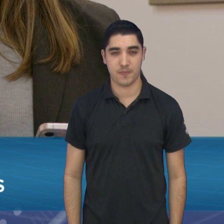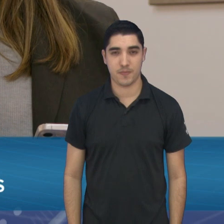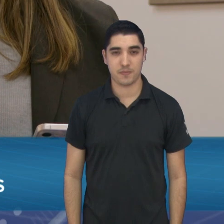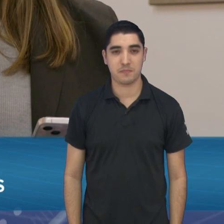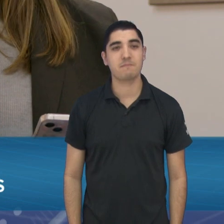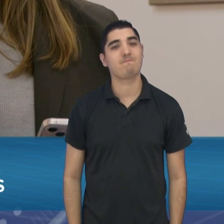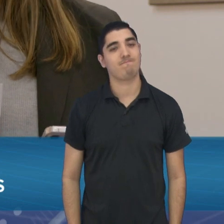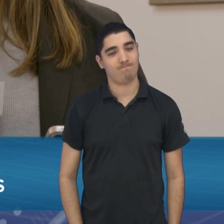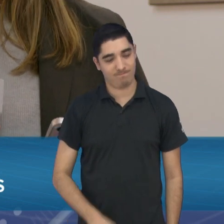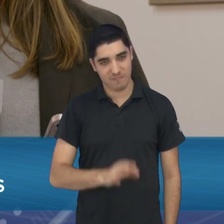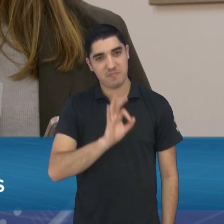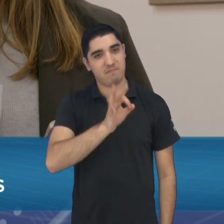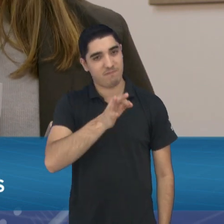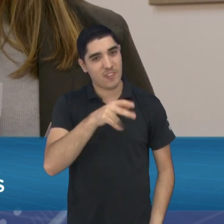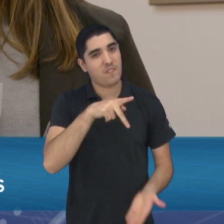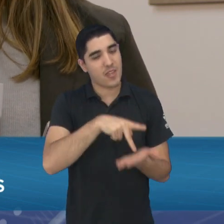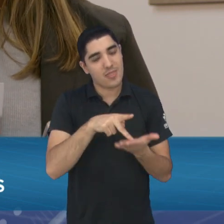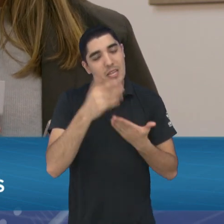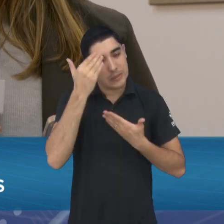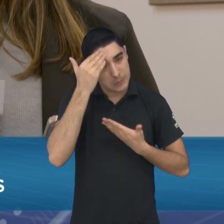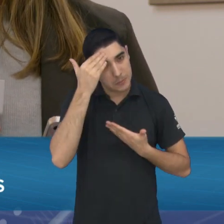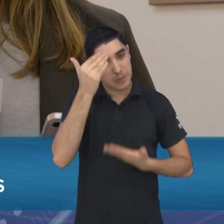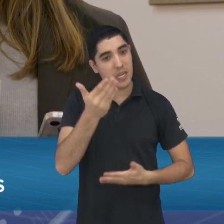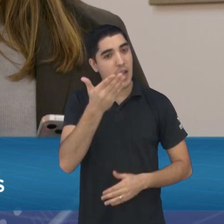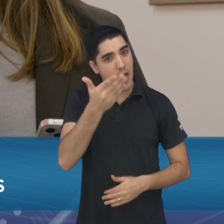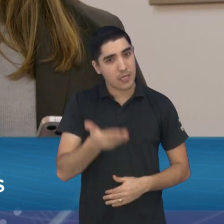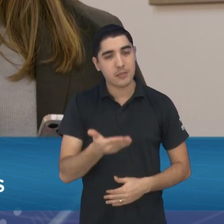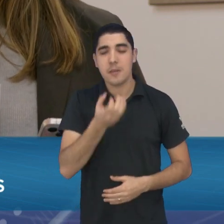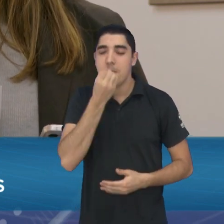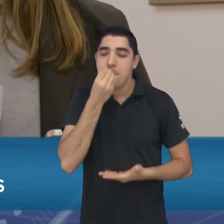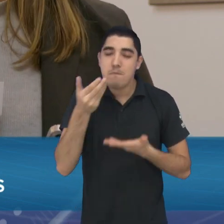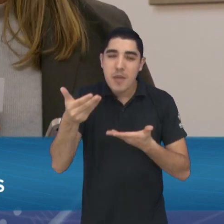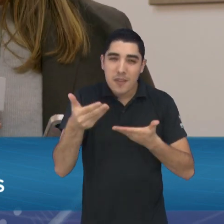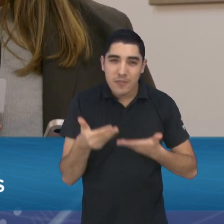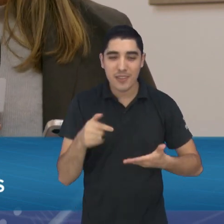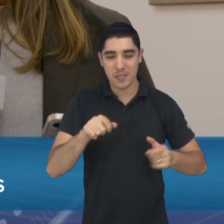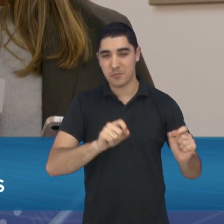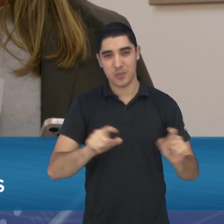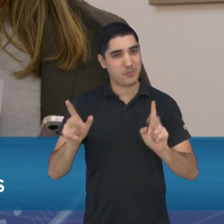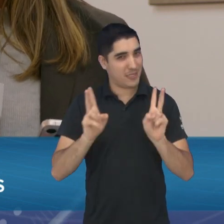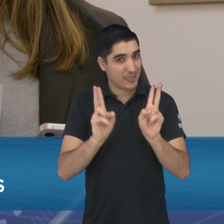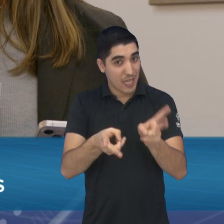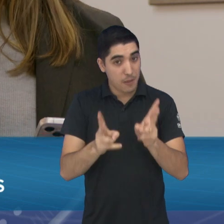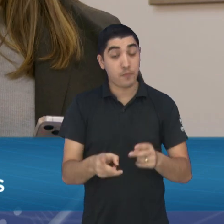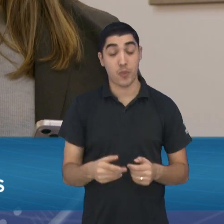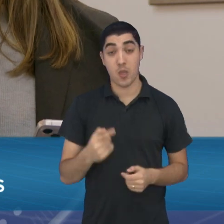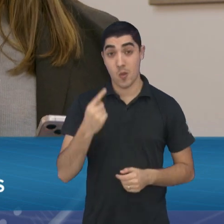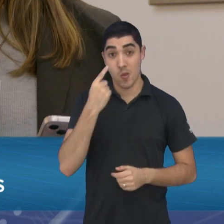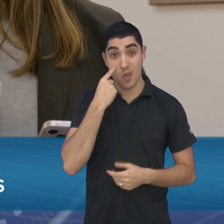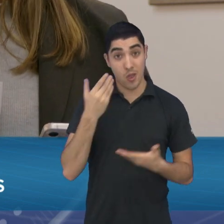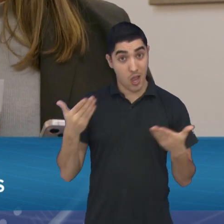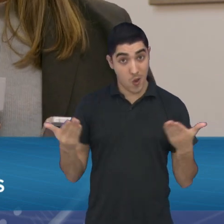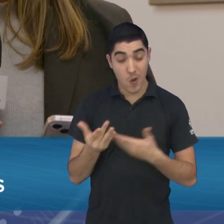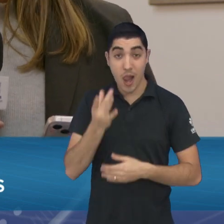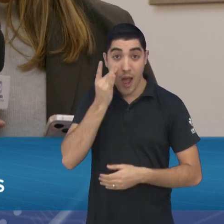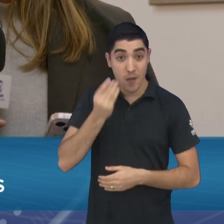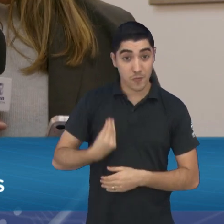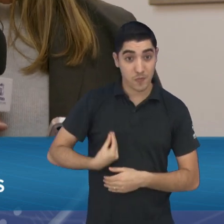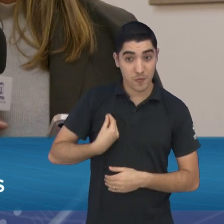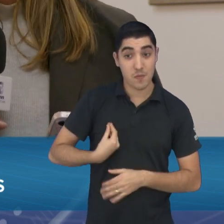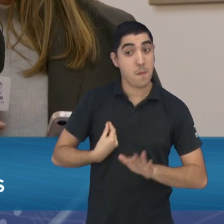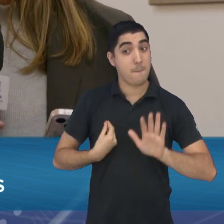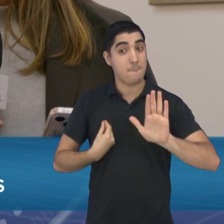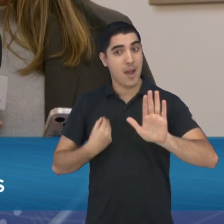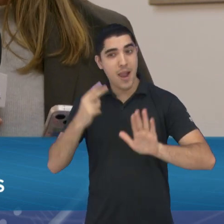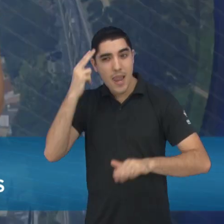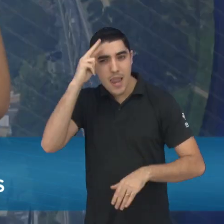Sem dúvidas, Gabi, muito obrigada, viu? E seja sempre muito bem-vinda ao Diálogos. O Diálogos, gente, que está ao vivo, mas